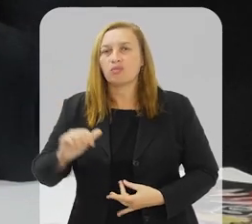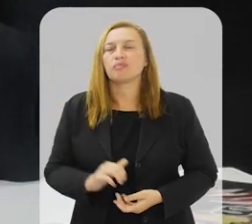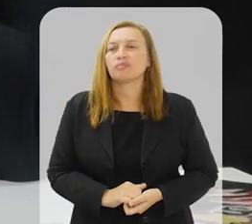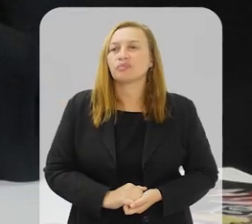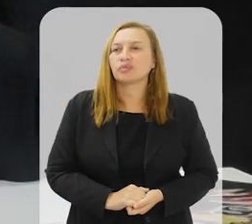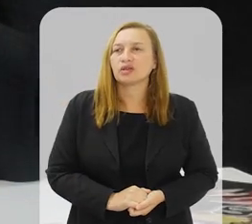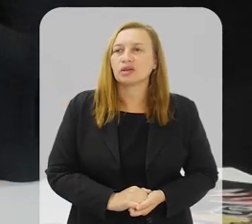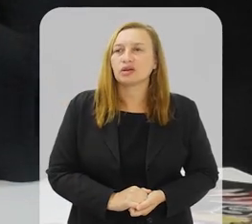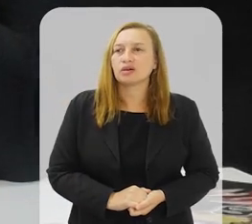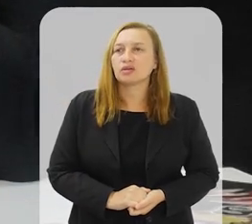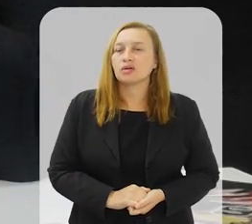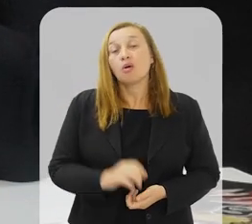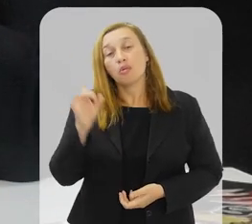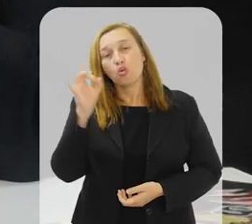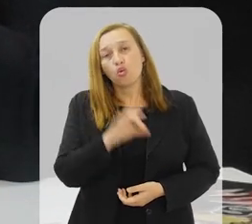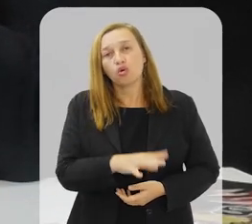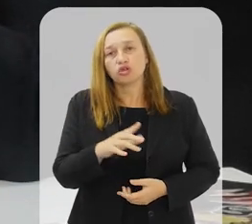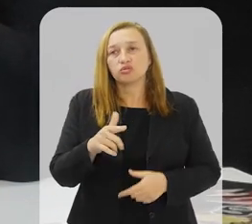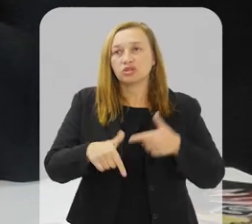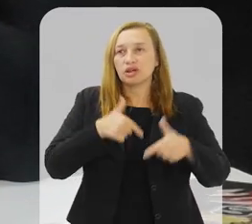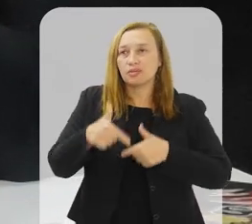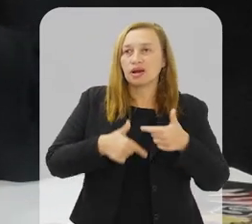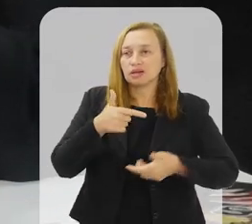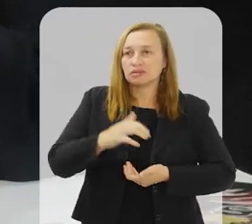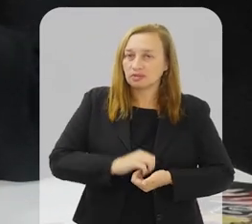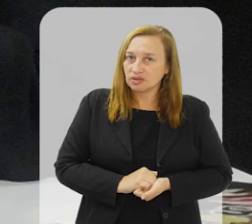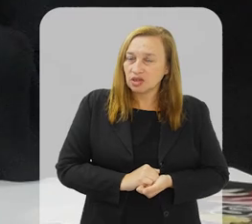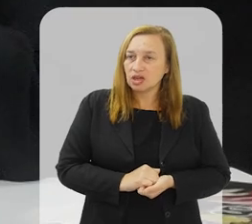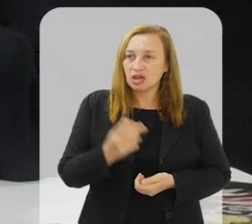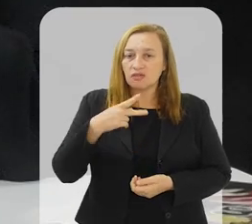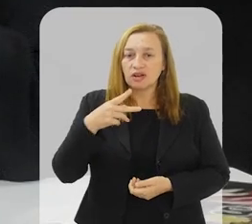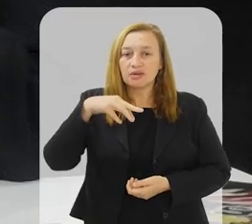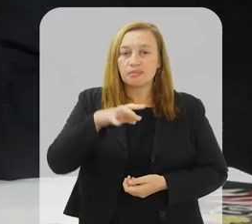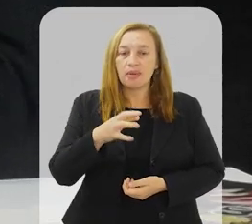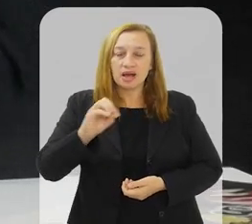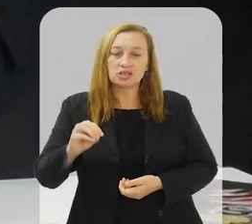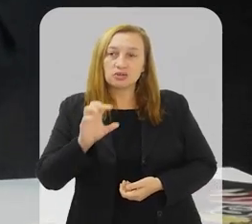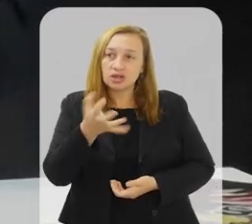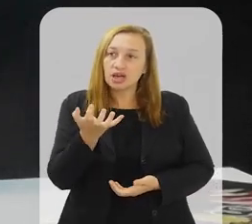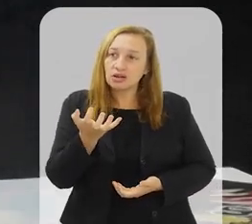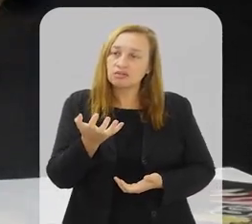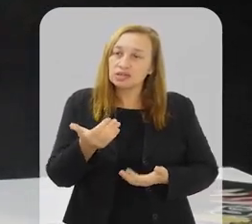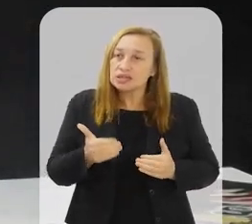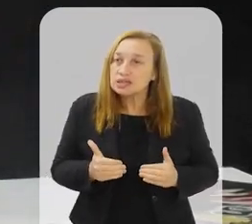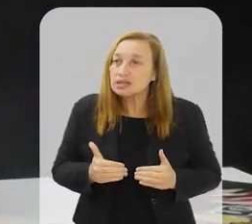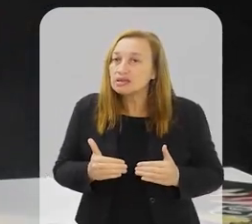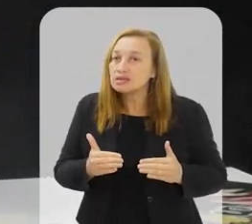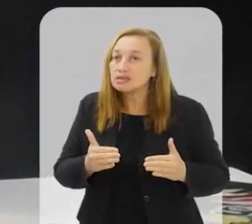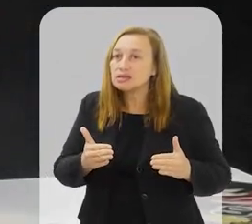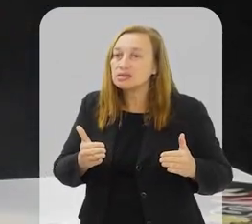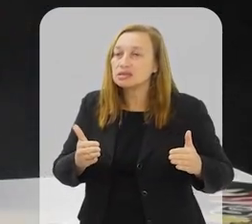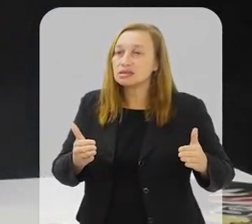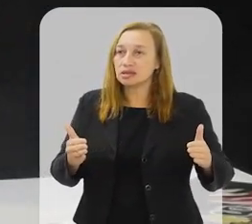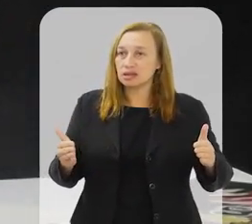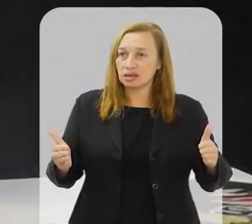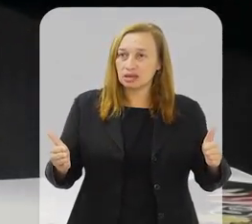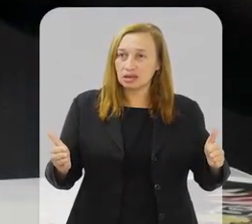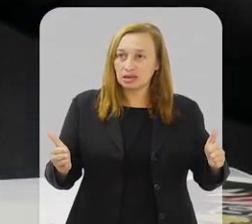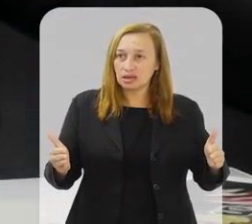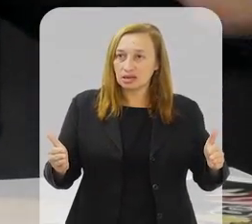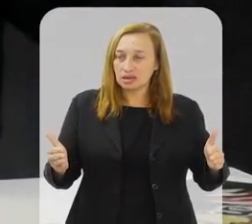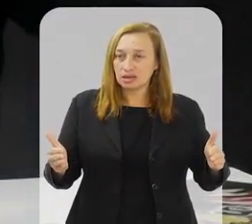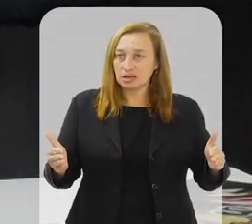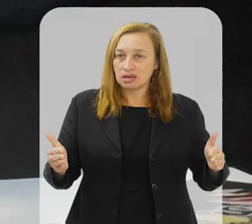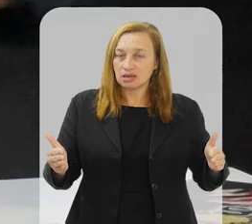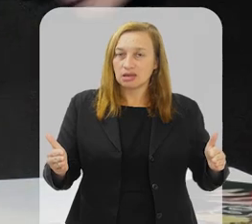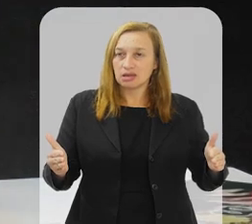sorriso né que foi o meu último trabalho na virad eu falei máo quero só que você abra né